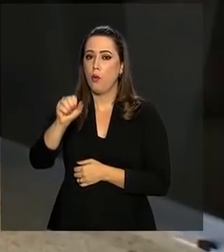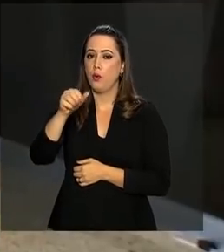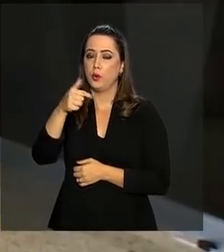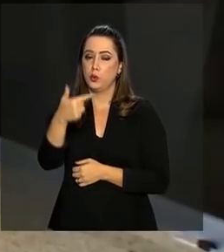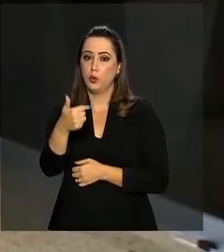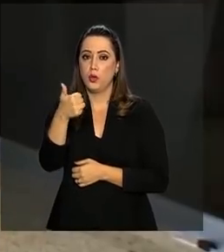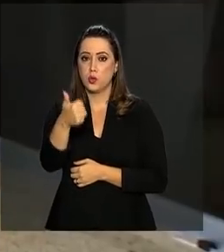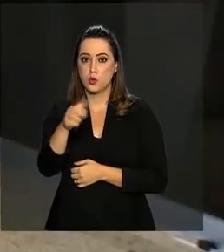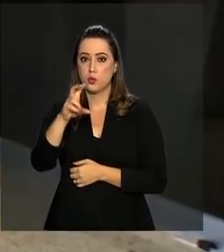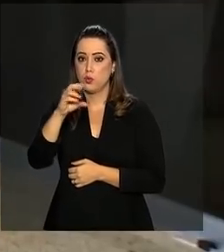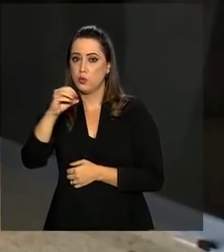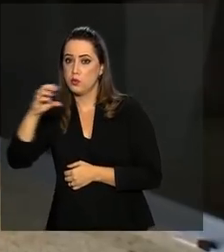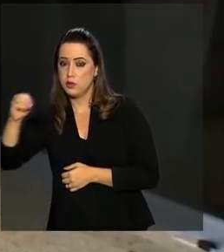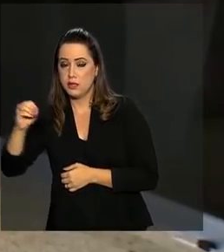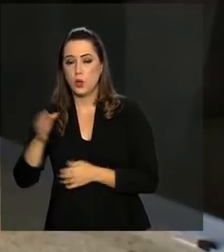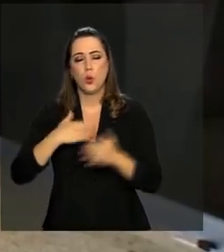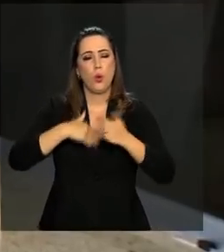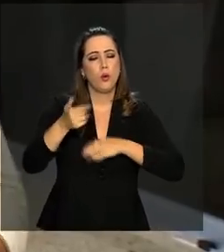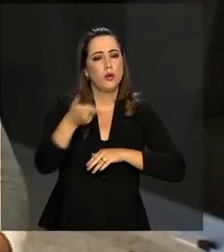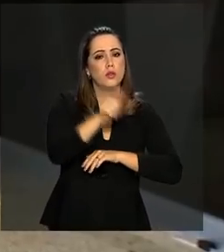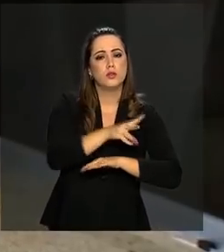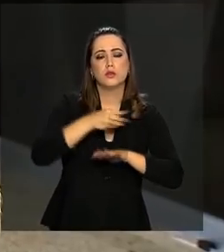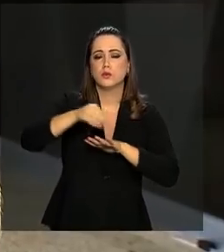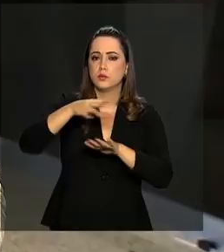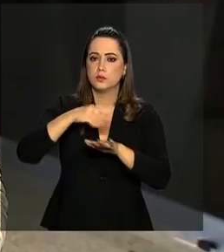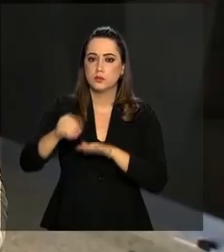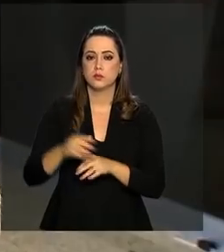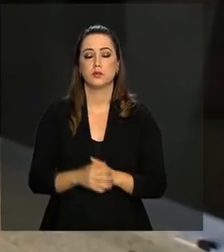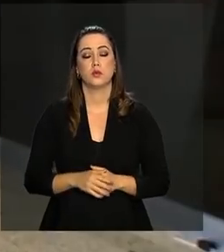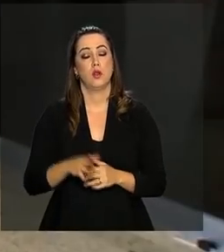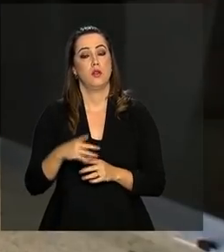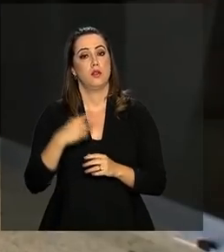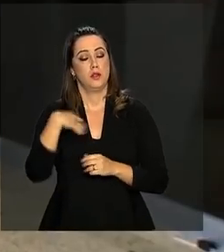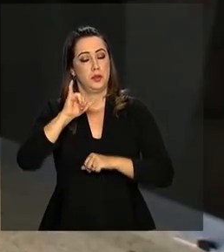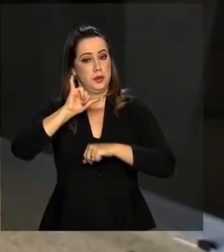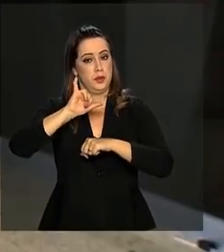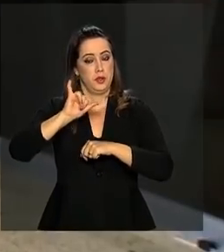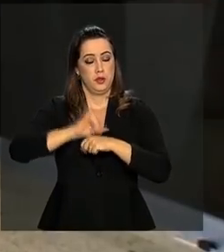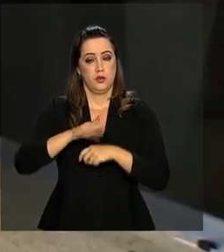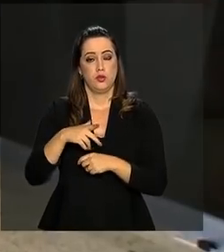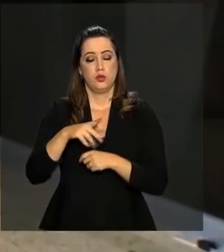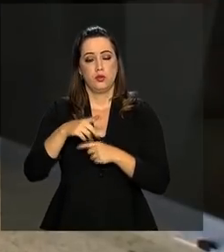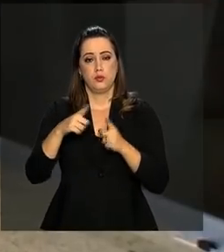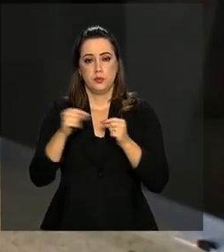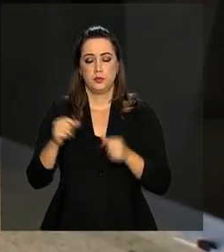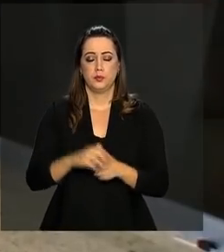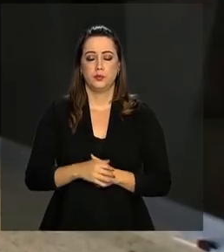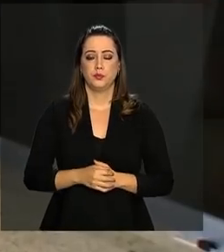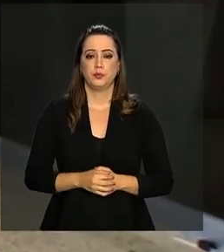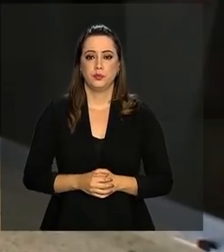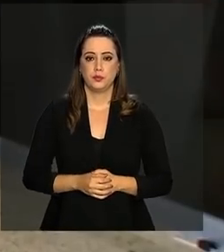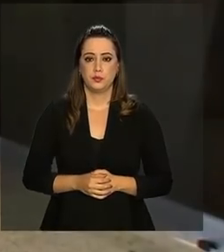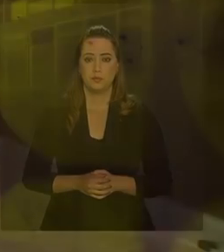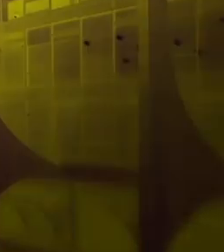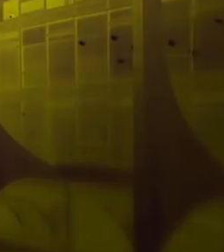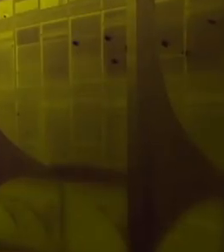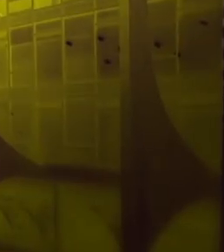0800-821-500. A gente volta a qualquer momento com mais informações. De Confins, em Minas Gerais, Luana Karen.